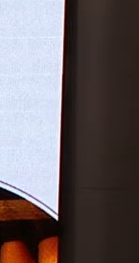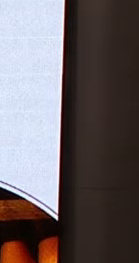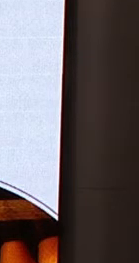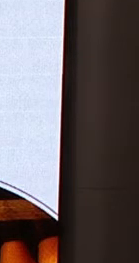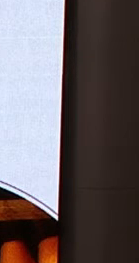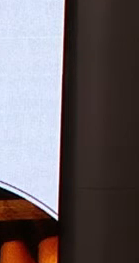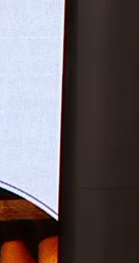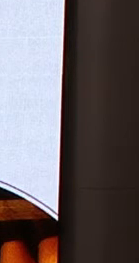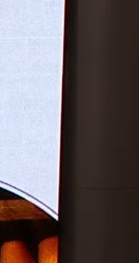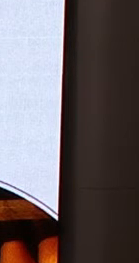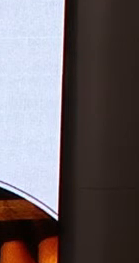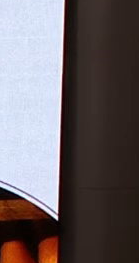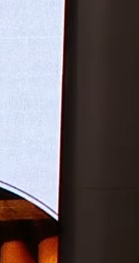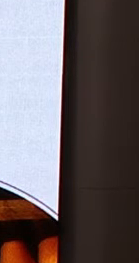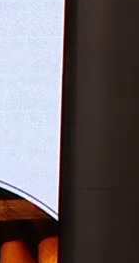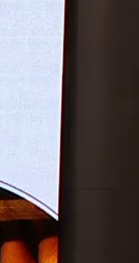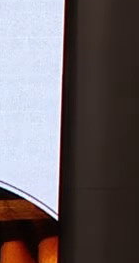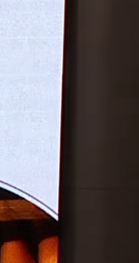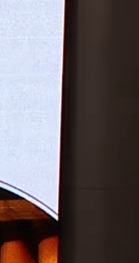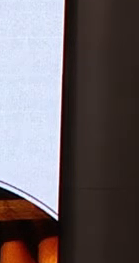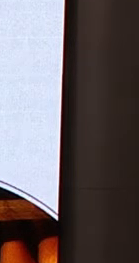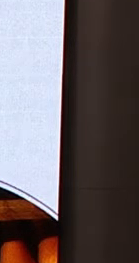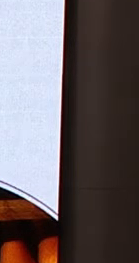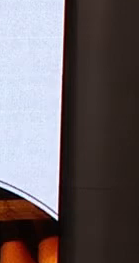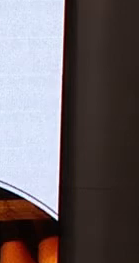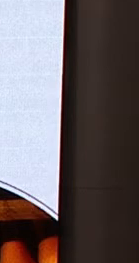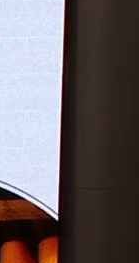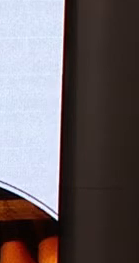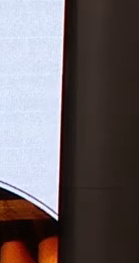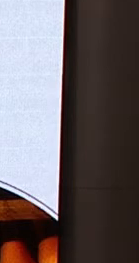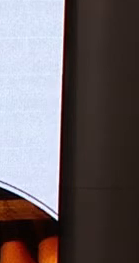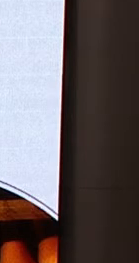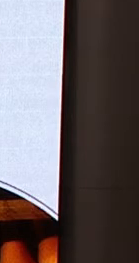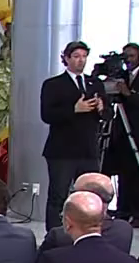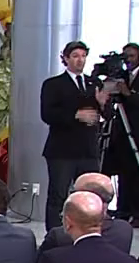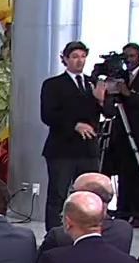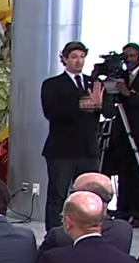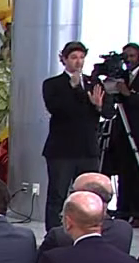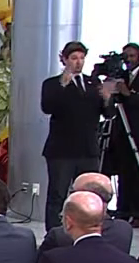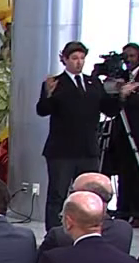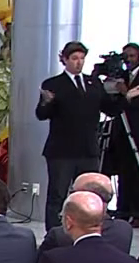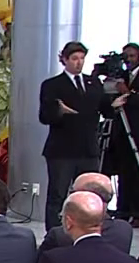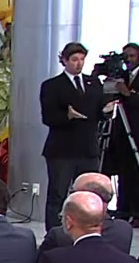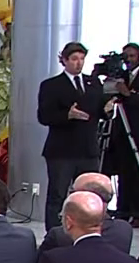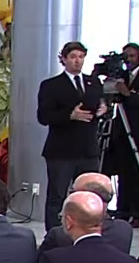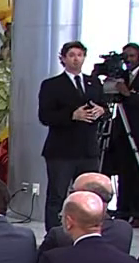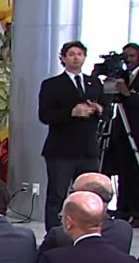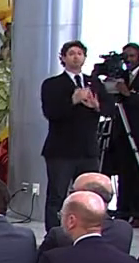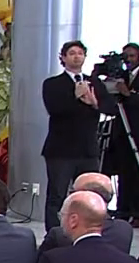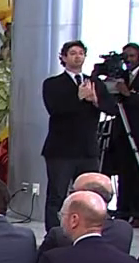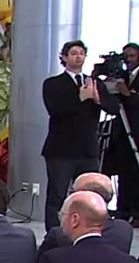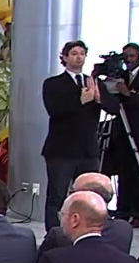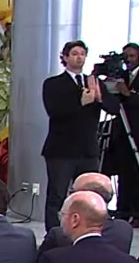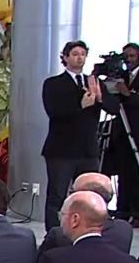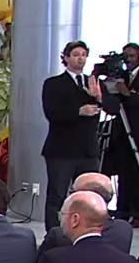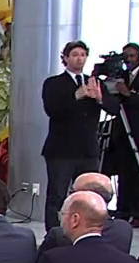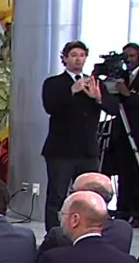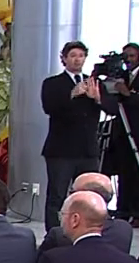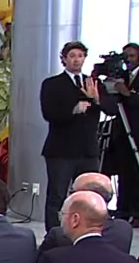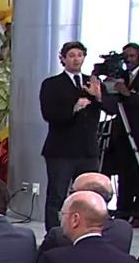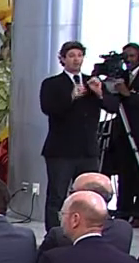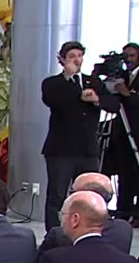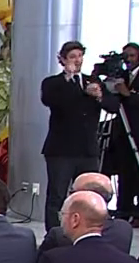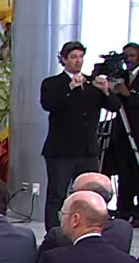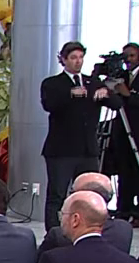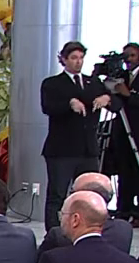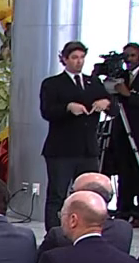esforços, sob a liderança da presidenta Dilma, assinaremos hoje a regulamentação da